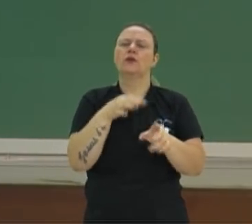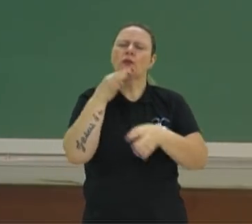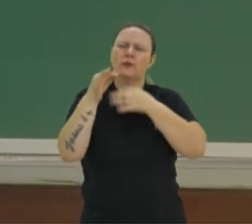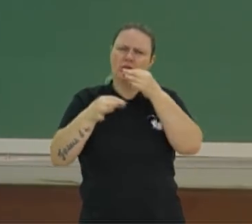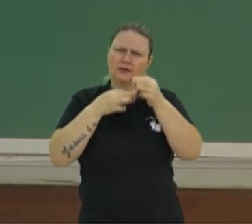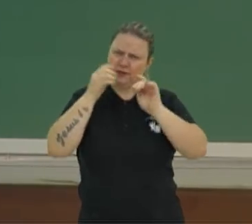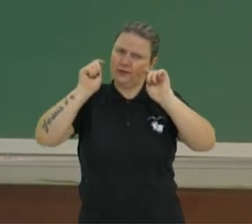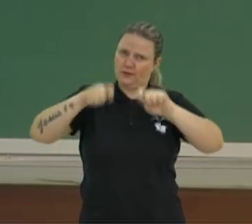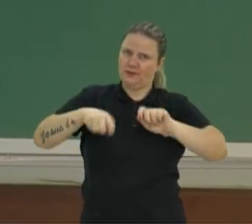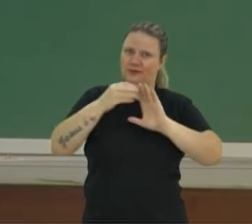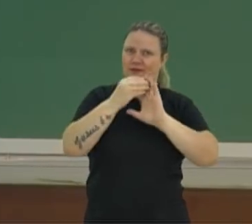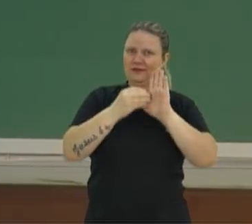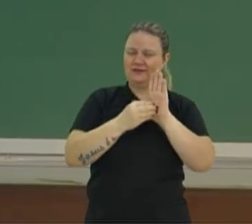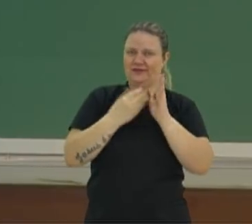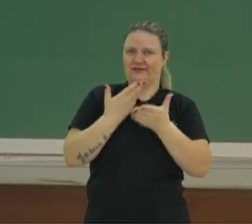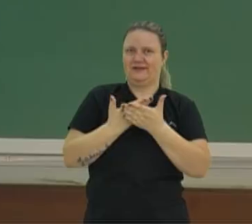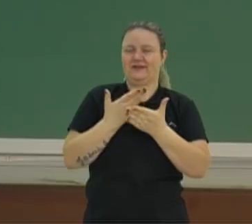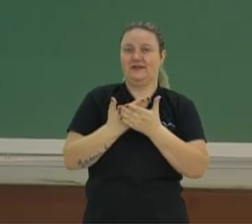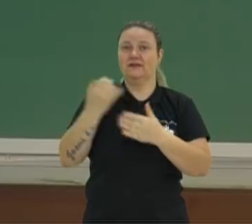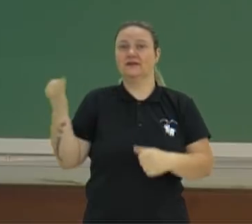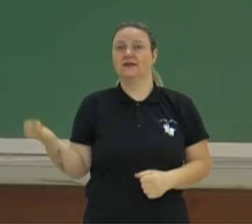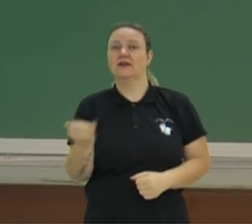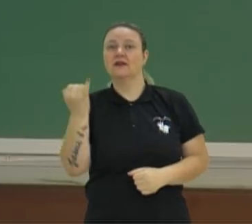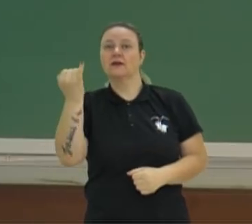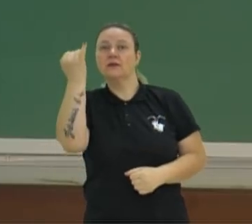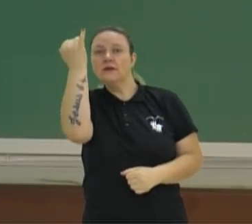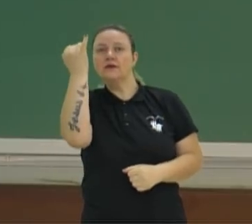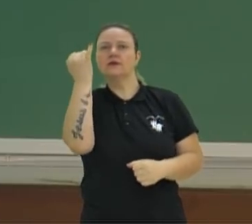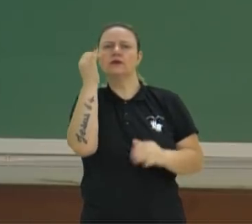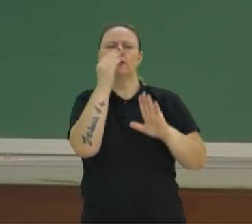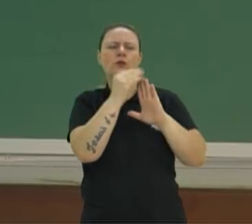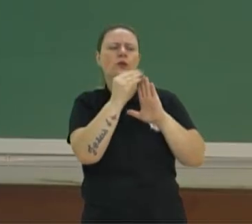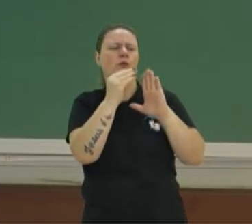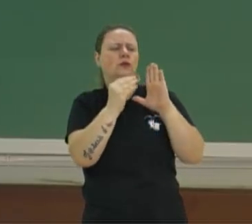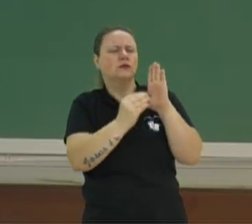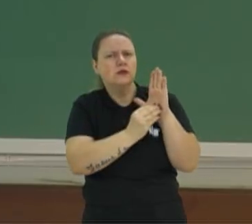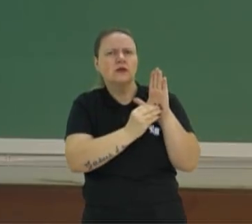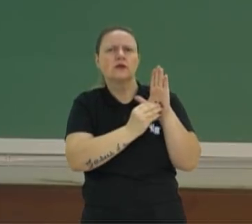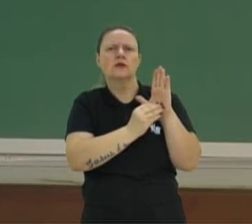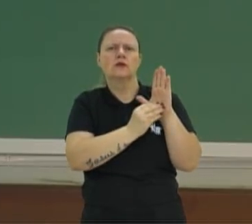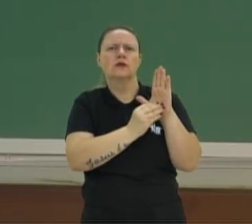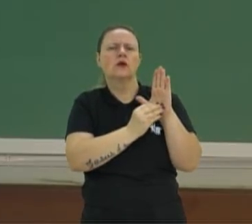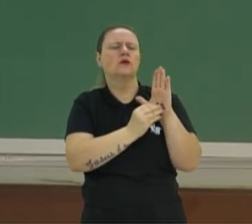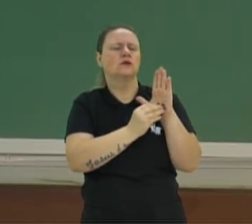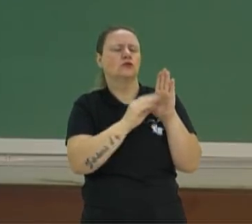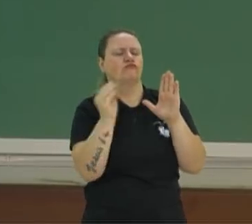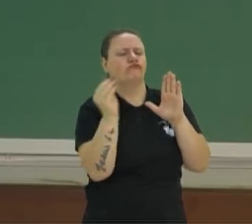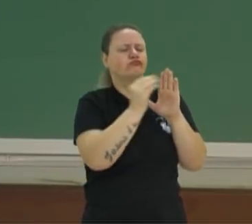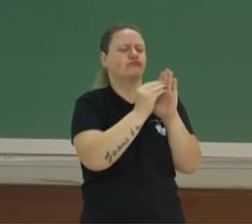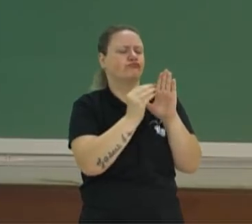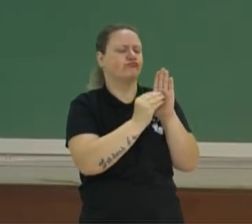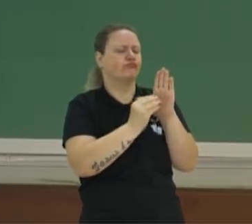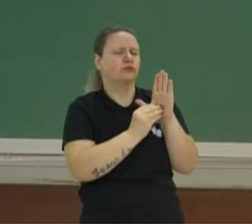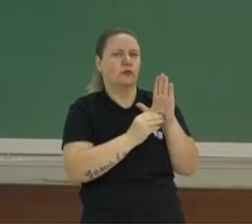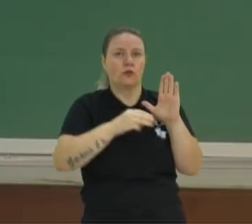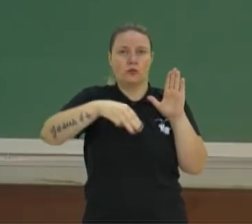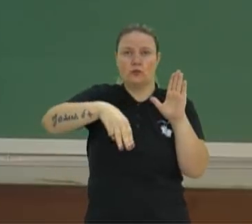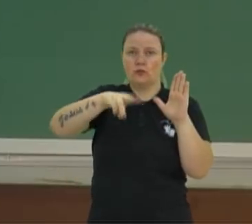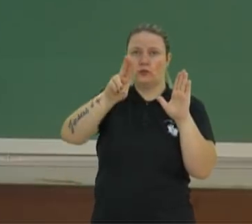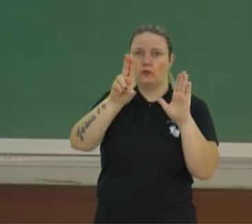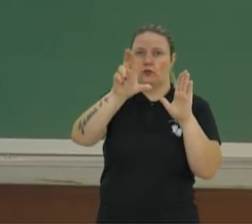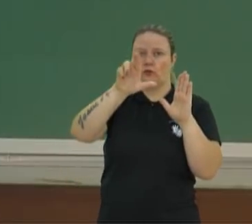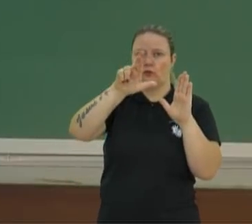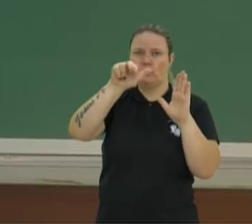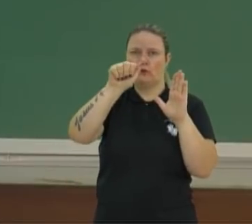aula. Importante verificar os demais conteúdos que o professor está postando, avaliações e trabalhos.